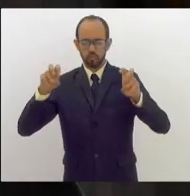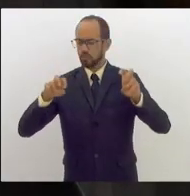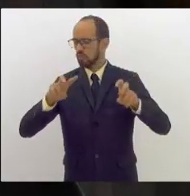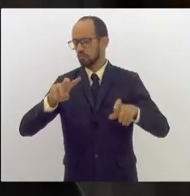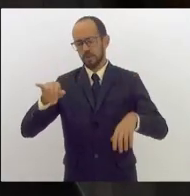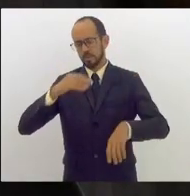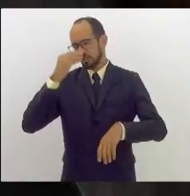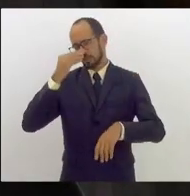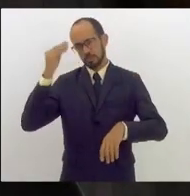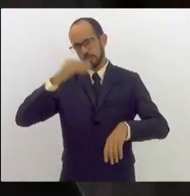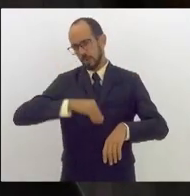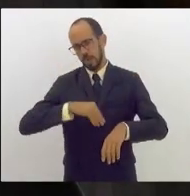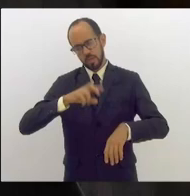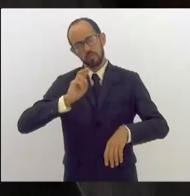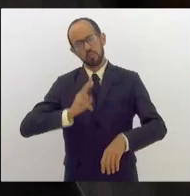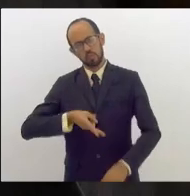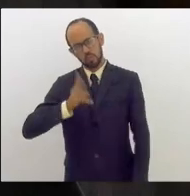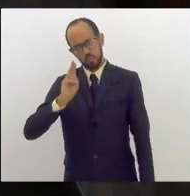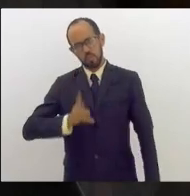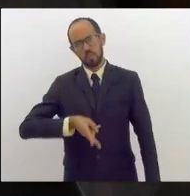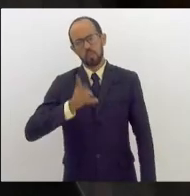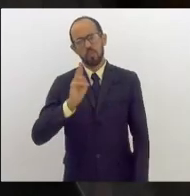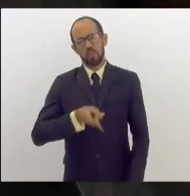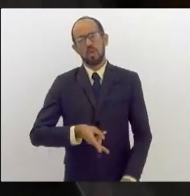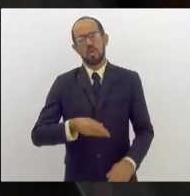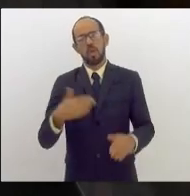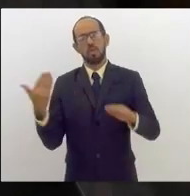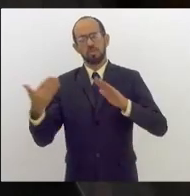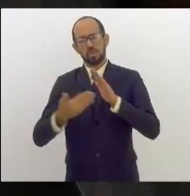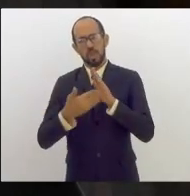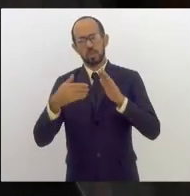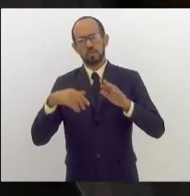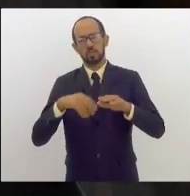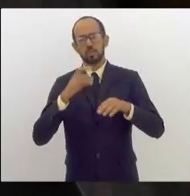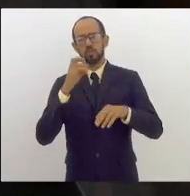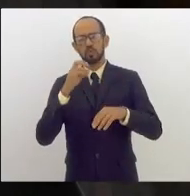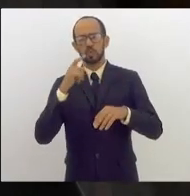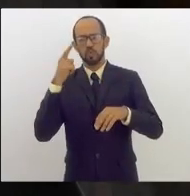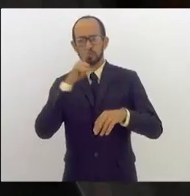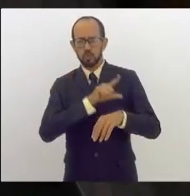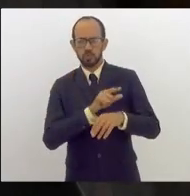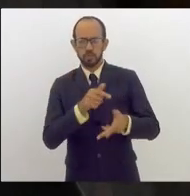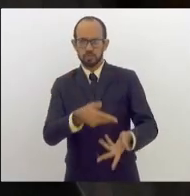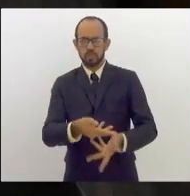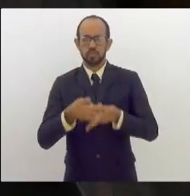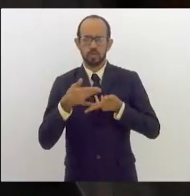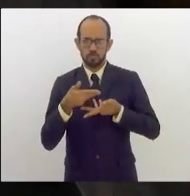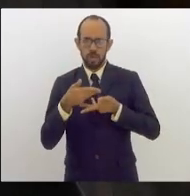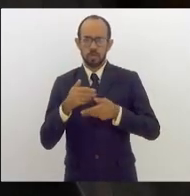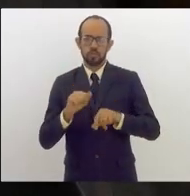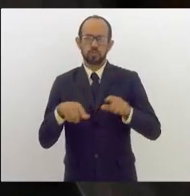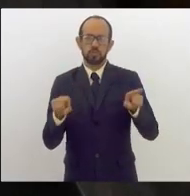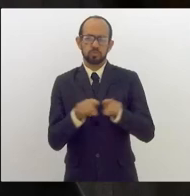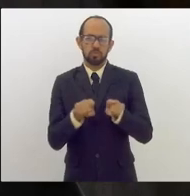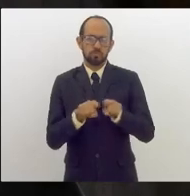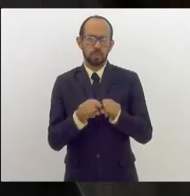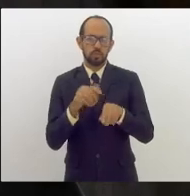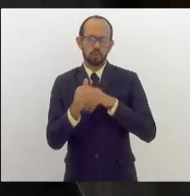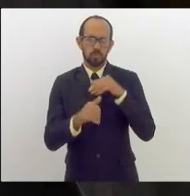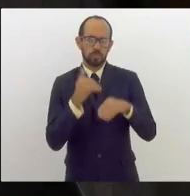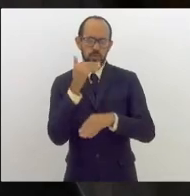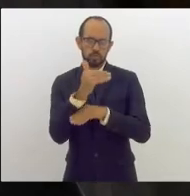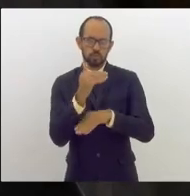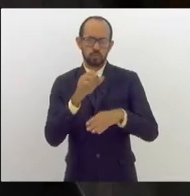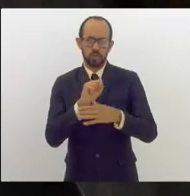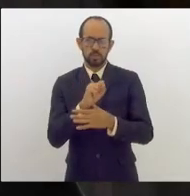alguma continuaremos até que todos sejam chama efetiva garantia jurídica e sobretudo dando a segurança jurídica